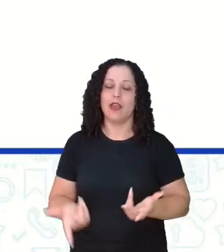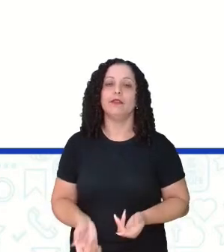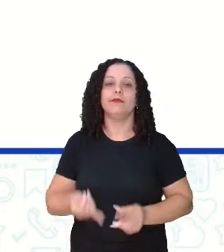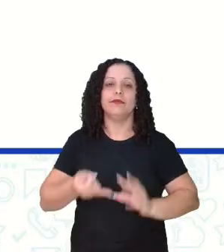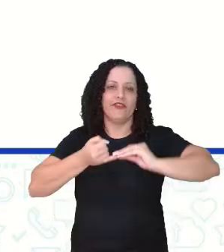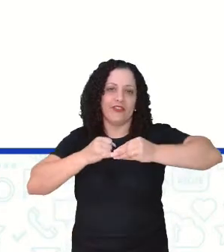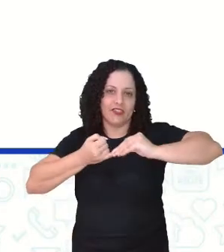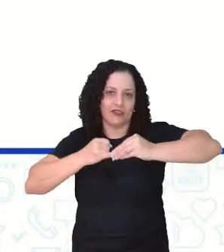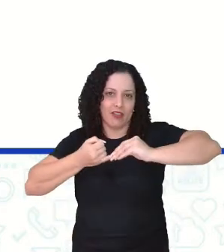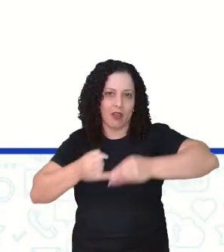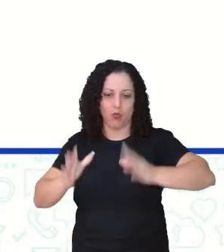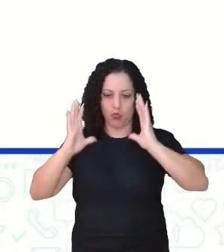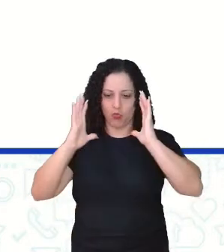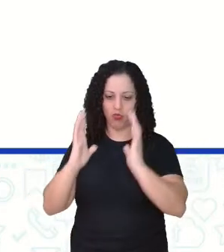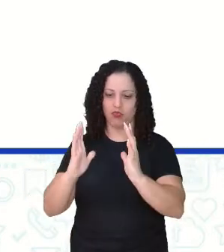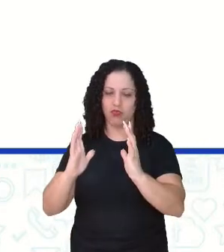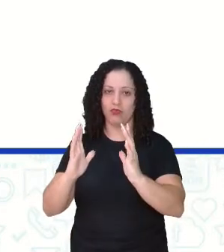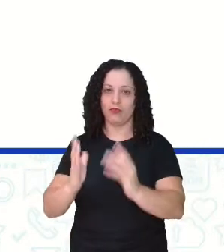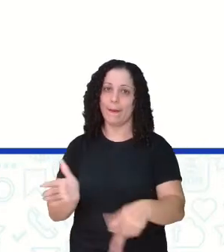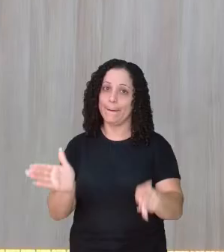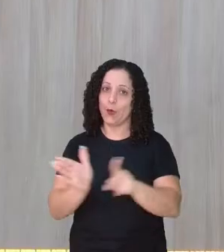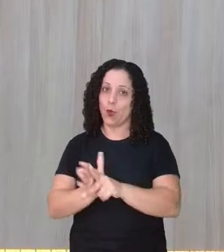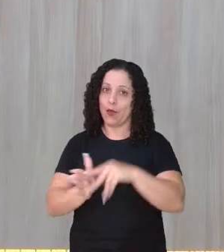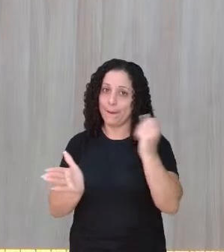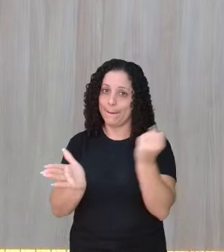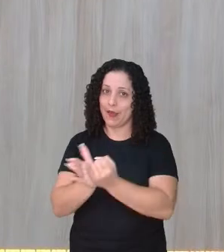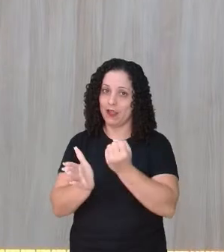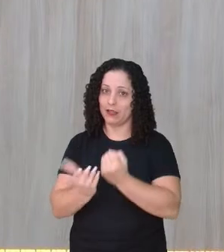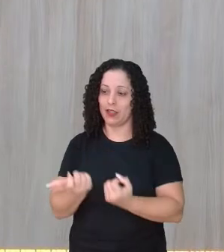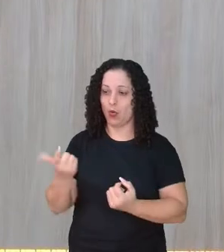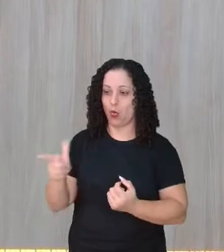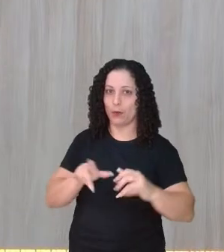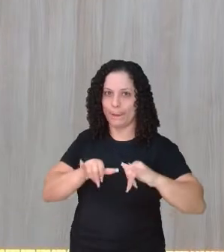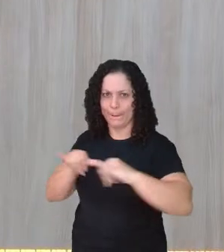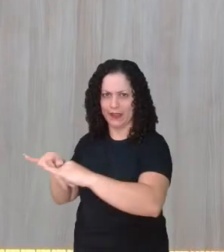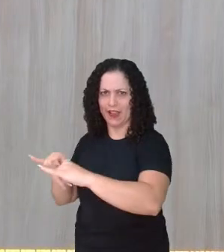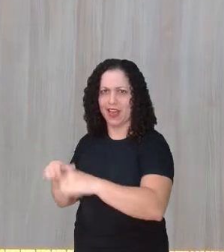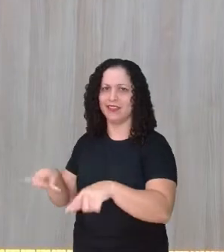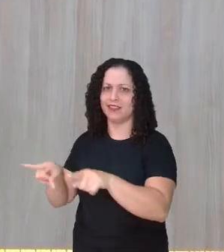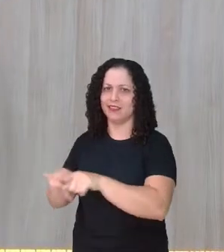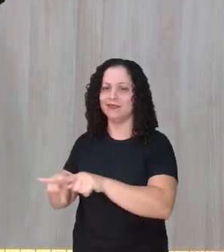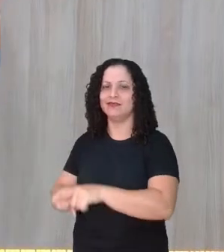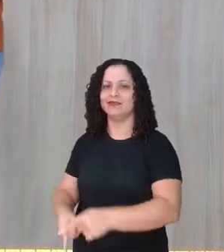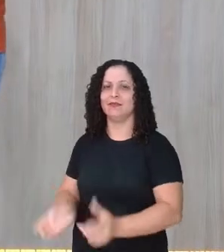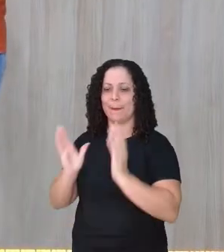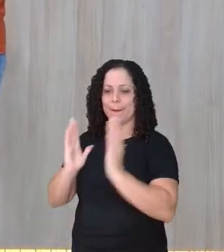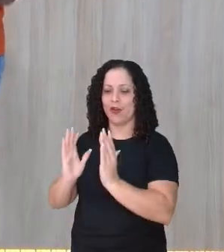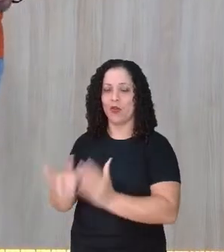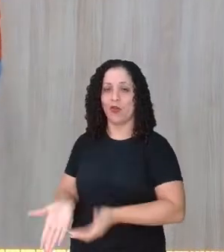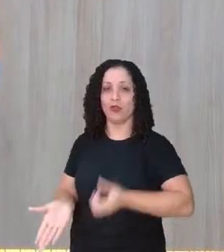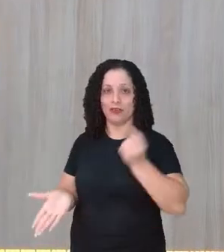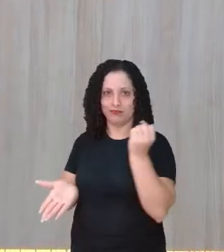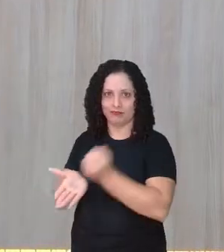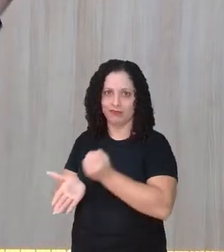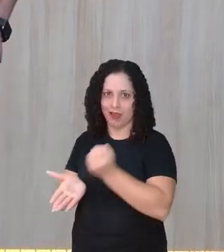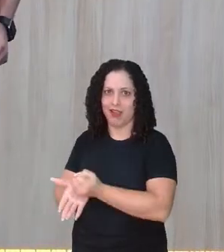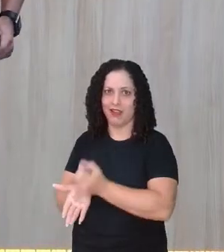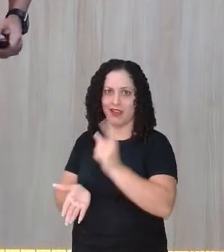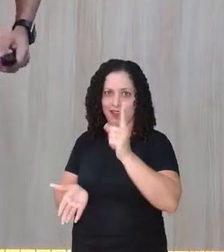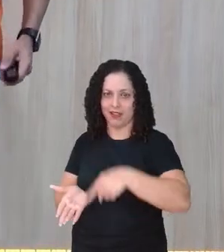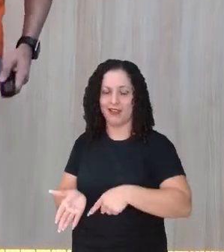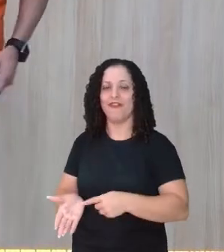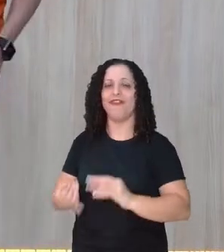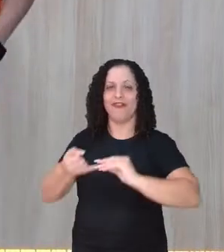de 1 quilo, daquela marca. No outro mercado também, é aquele pacote de feijão de 1 quilo, daquela mesma